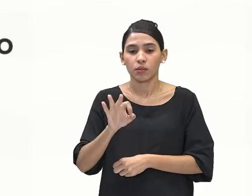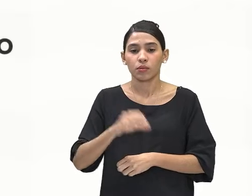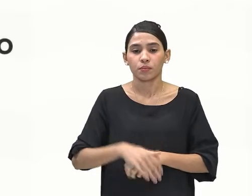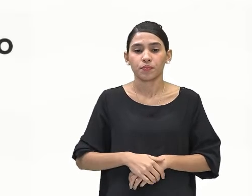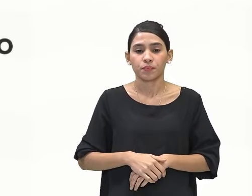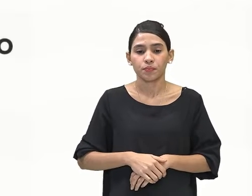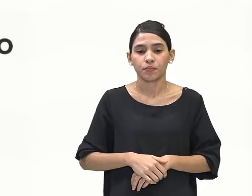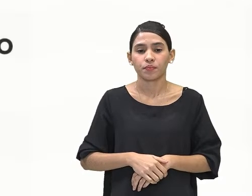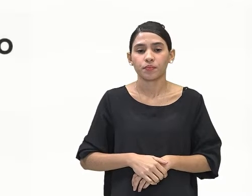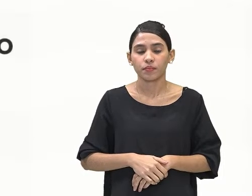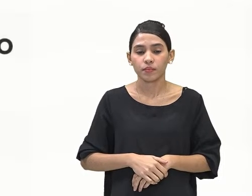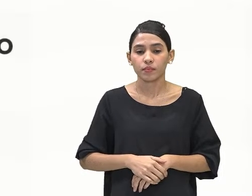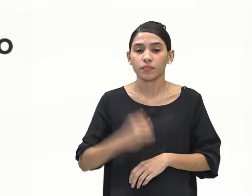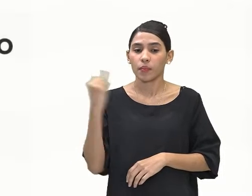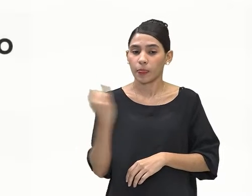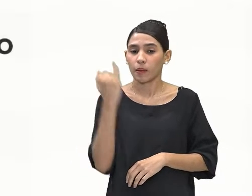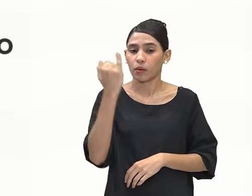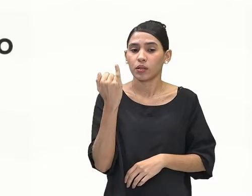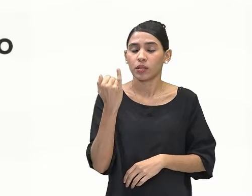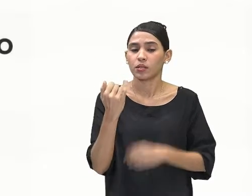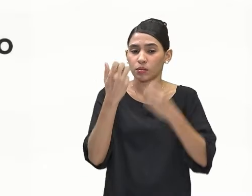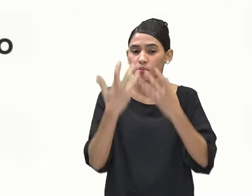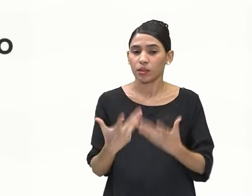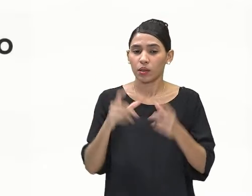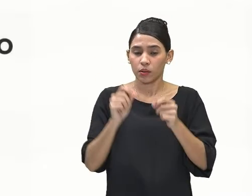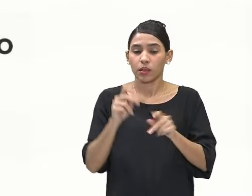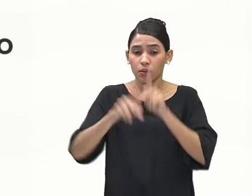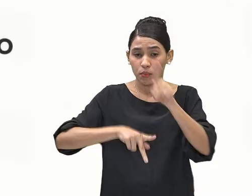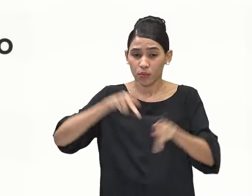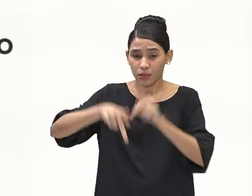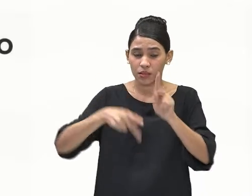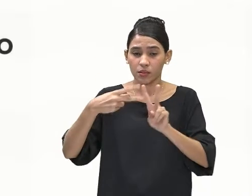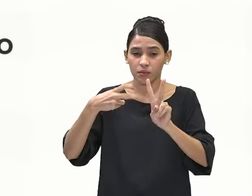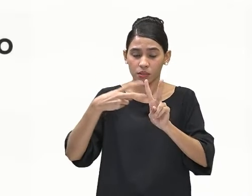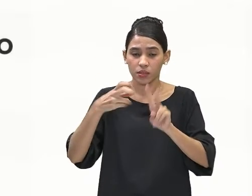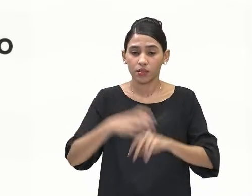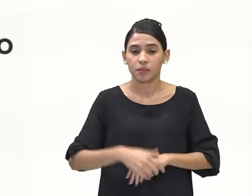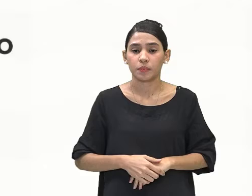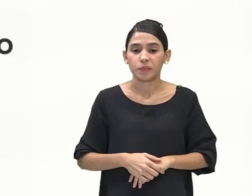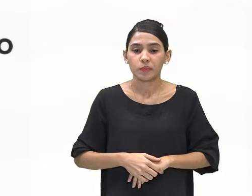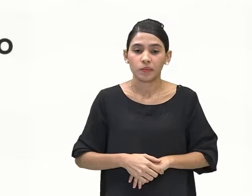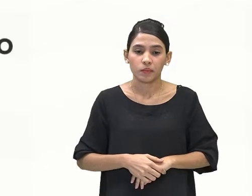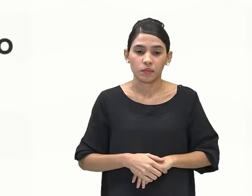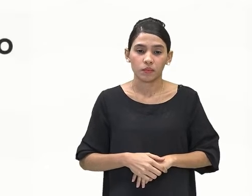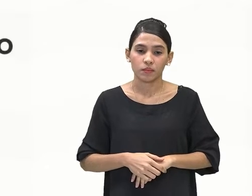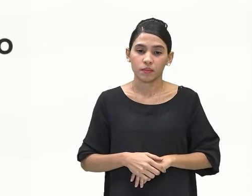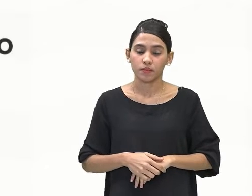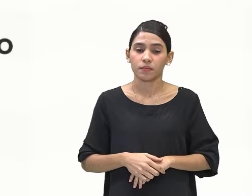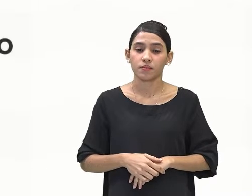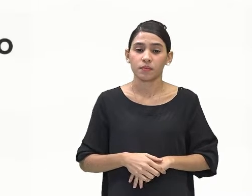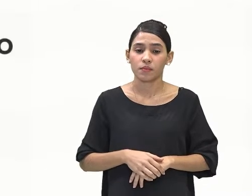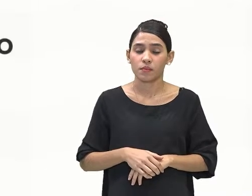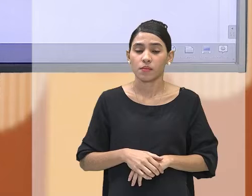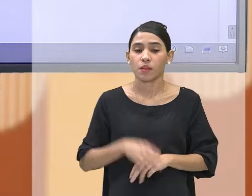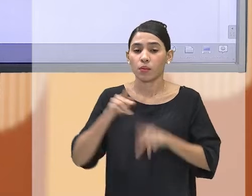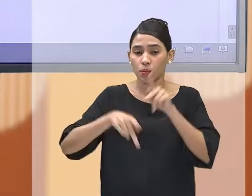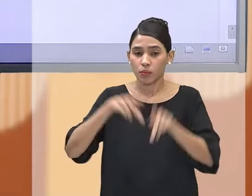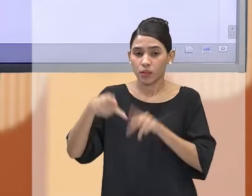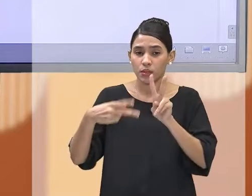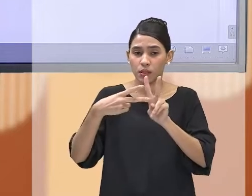2022. O que é importante para a gente colocar da população indígena é que eles não